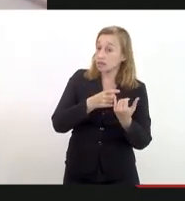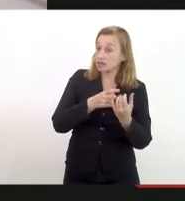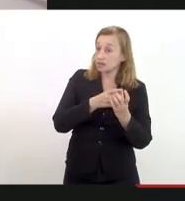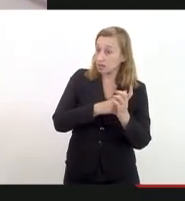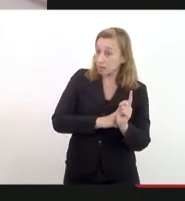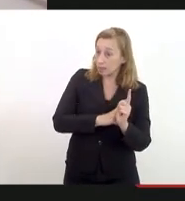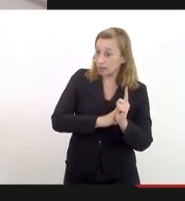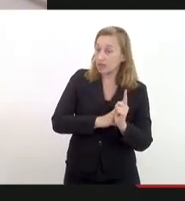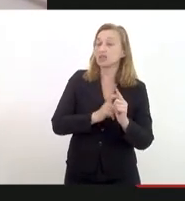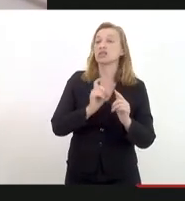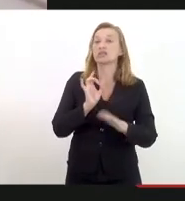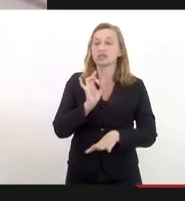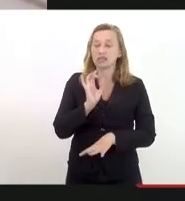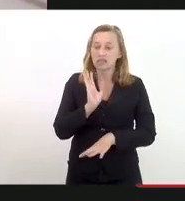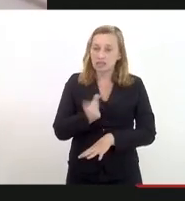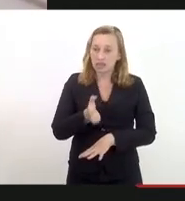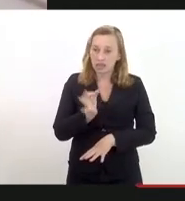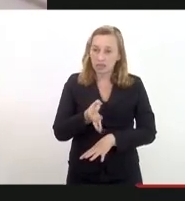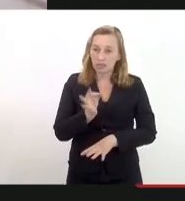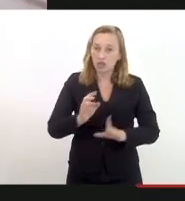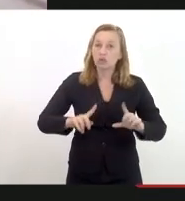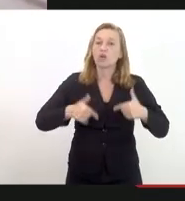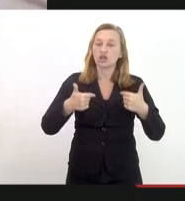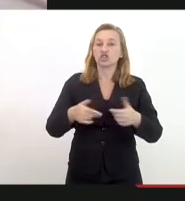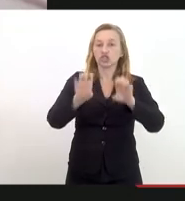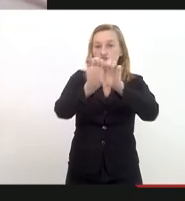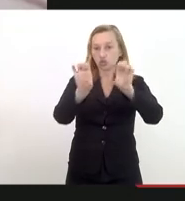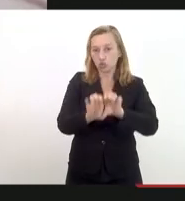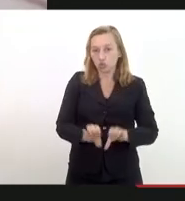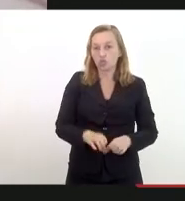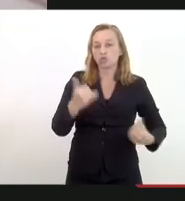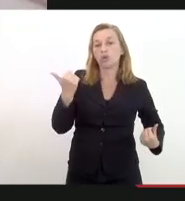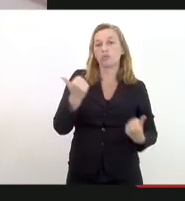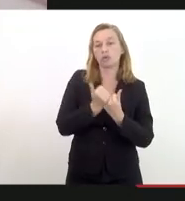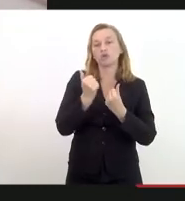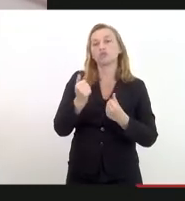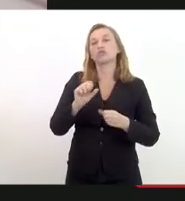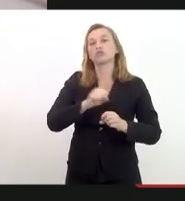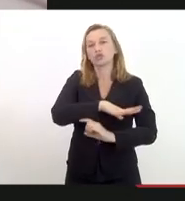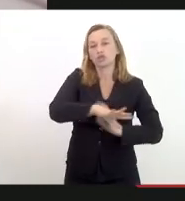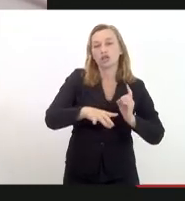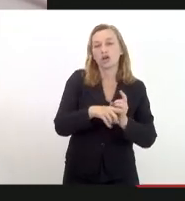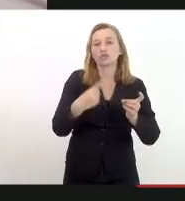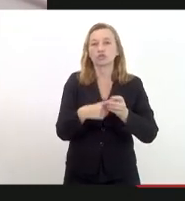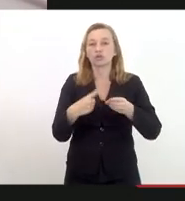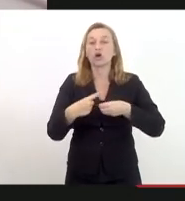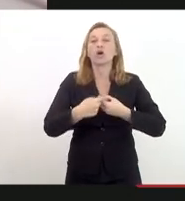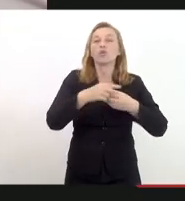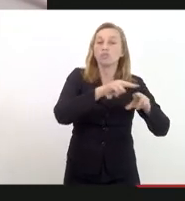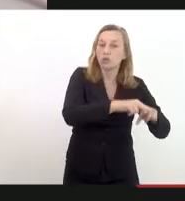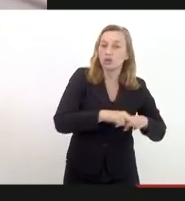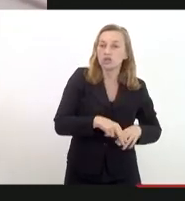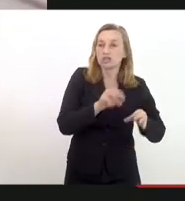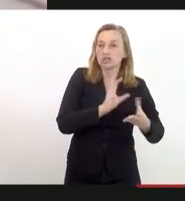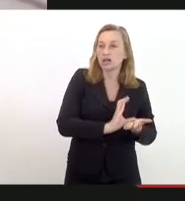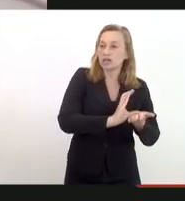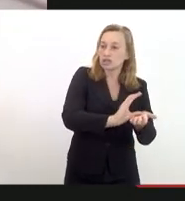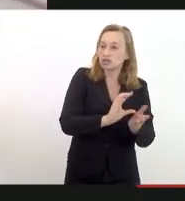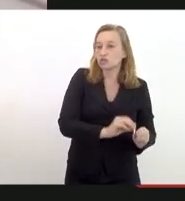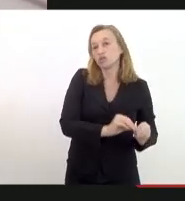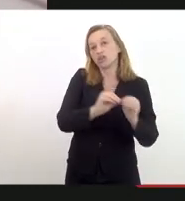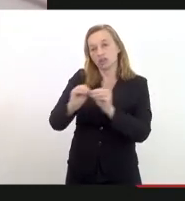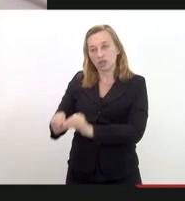fortemente de uma ação das estruturas de apoio social do município. Por isso, a transferência do recurso, né, e a questão que